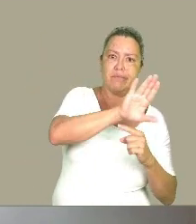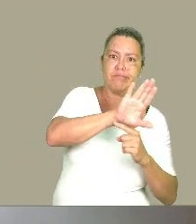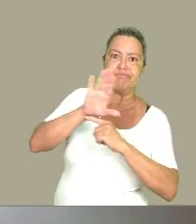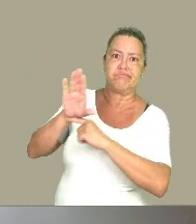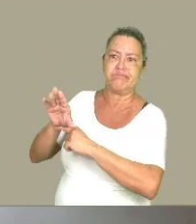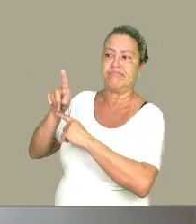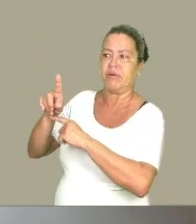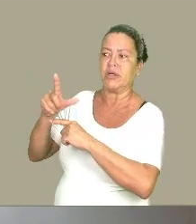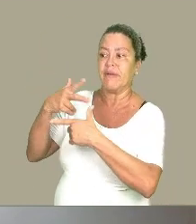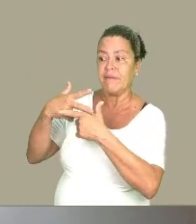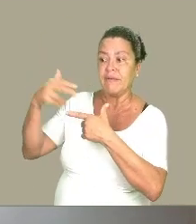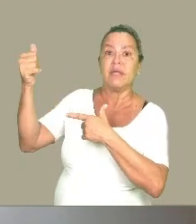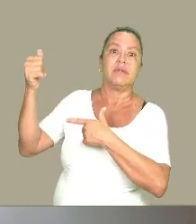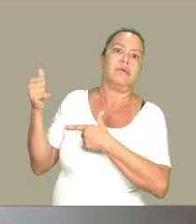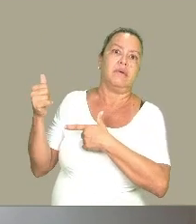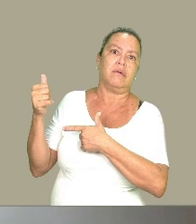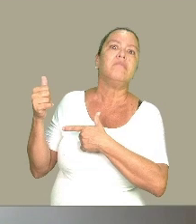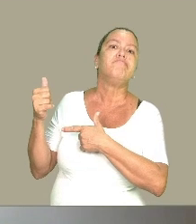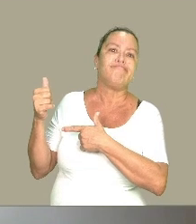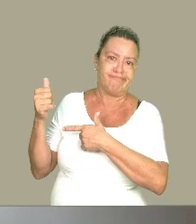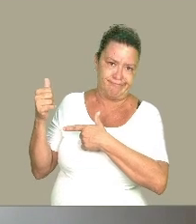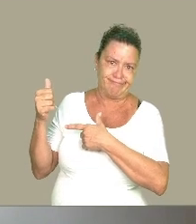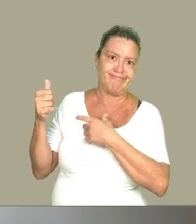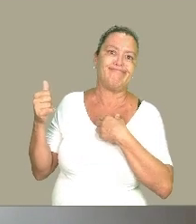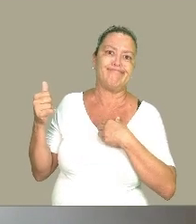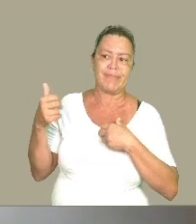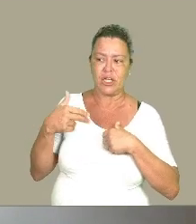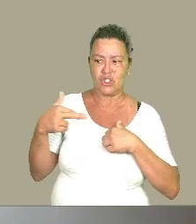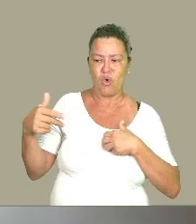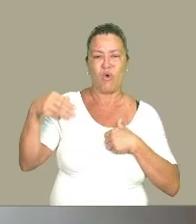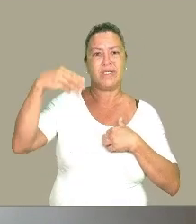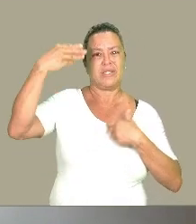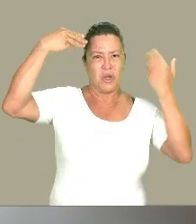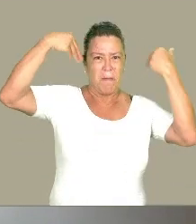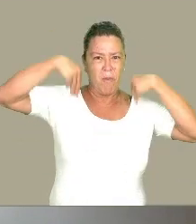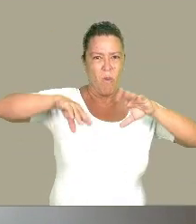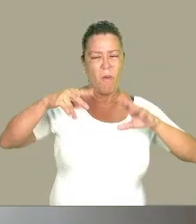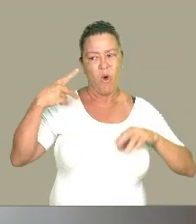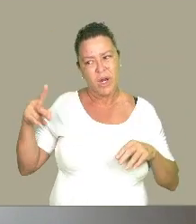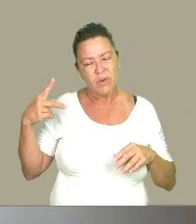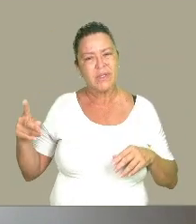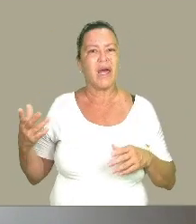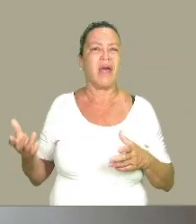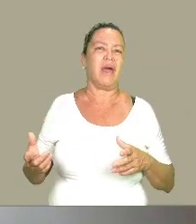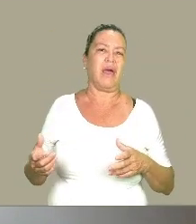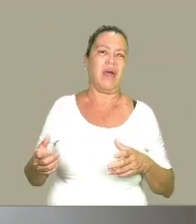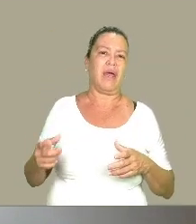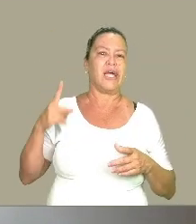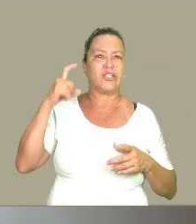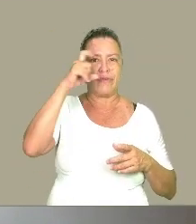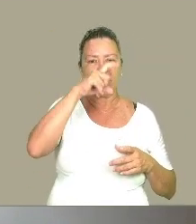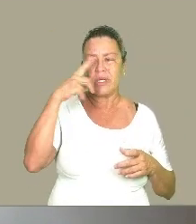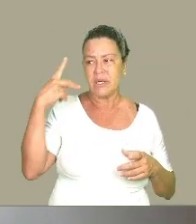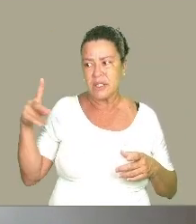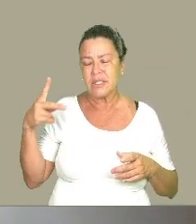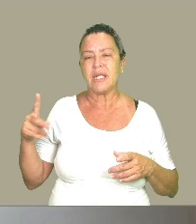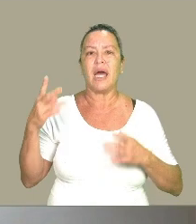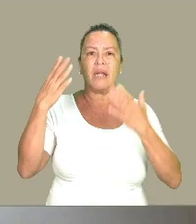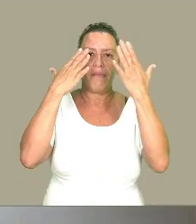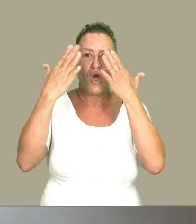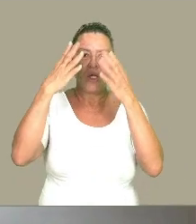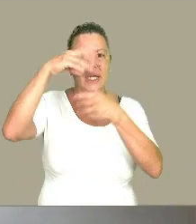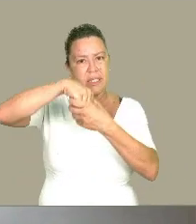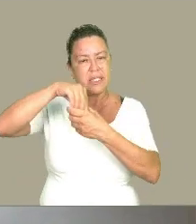possa vencer os seus resquícios morais, né? Possa vencer as suas dificuldades psicológicas